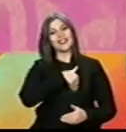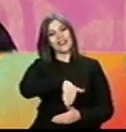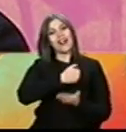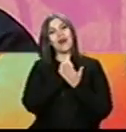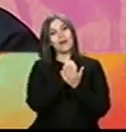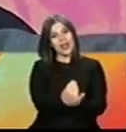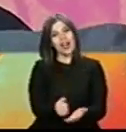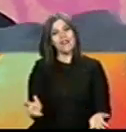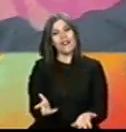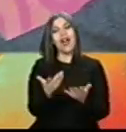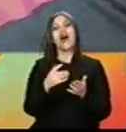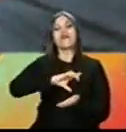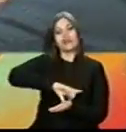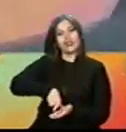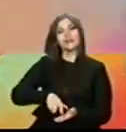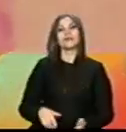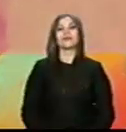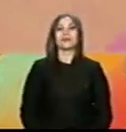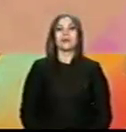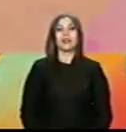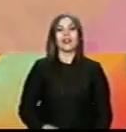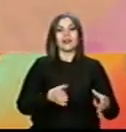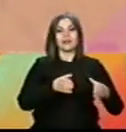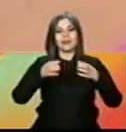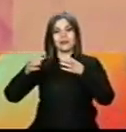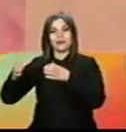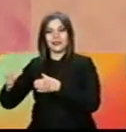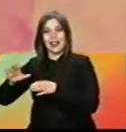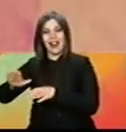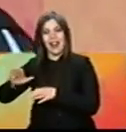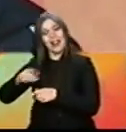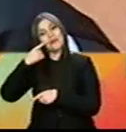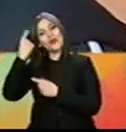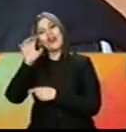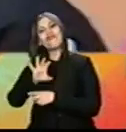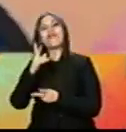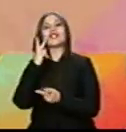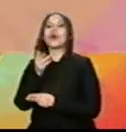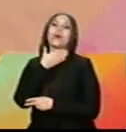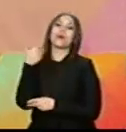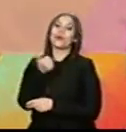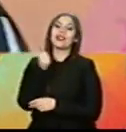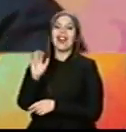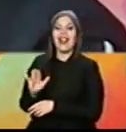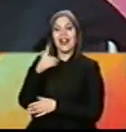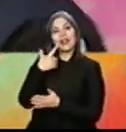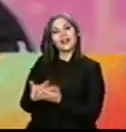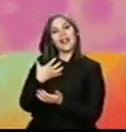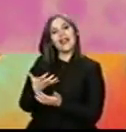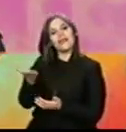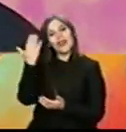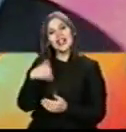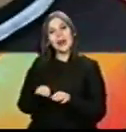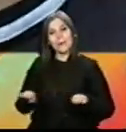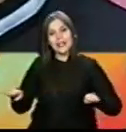o projeto. Vamos colocar no local do costume a nossa receita para aqui ficarmos... Venham daí. Vamos ali daí. Até à